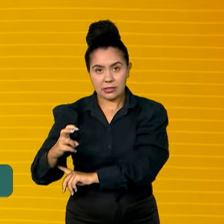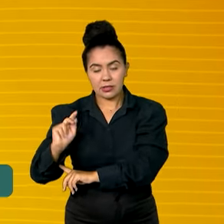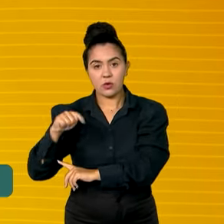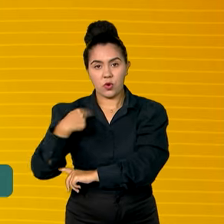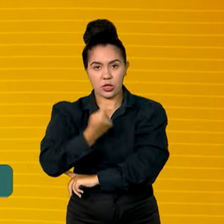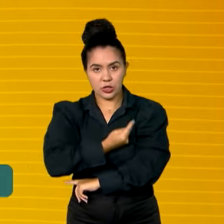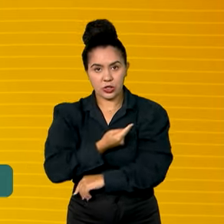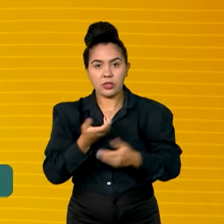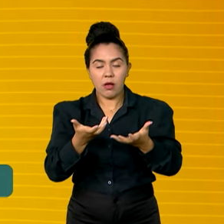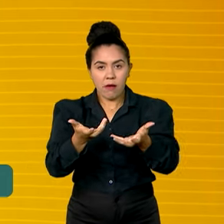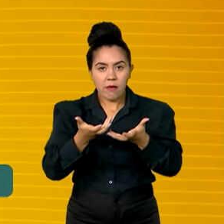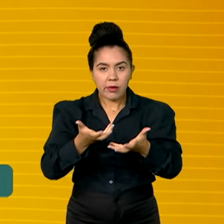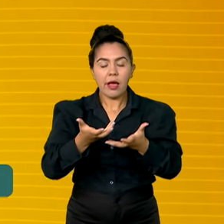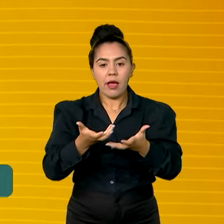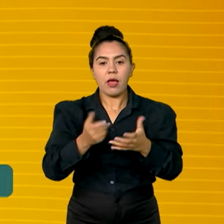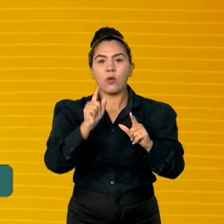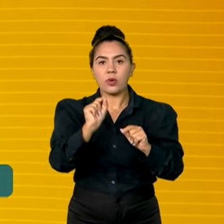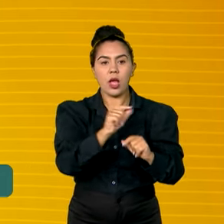lotes